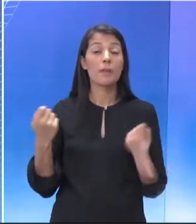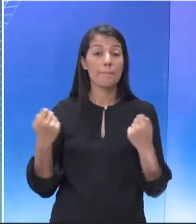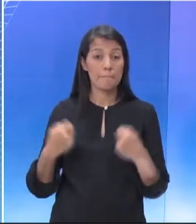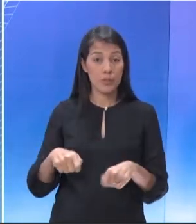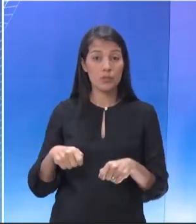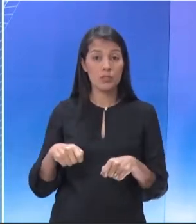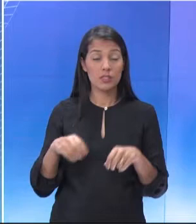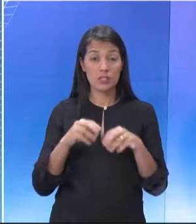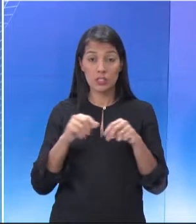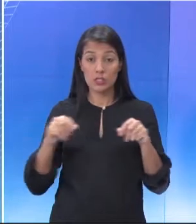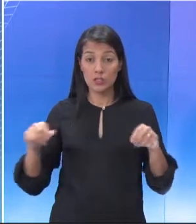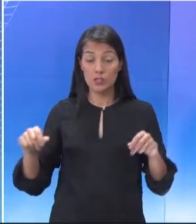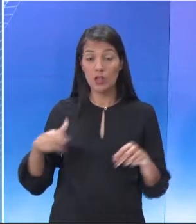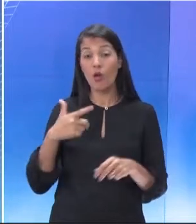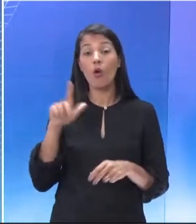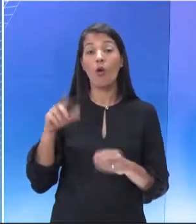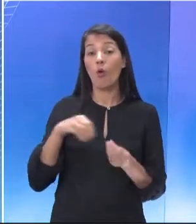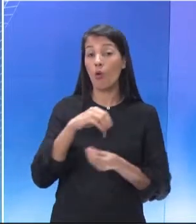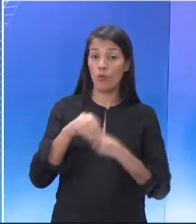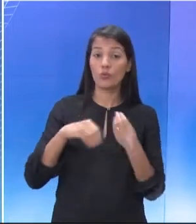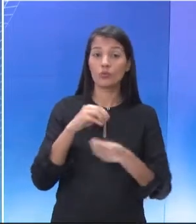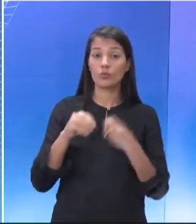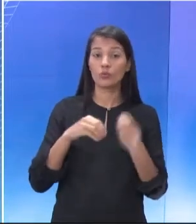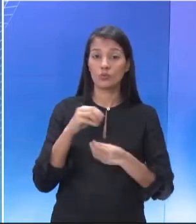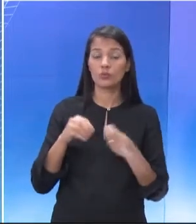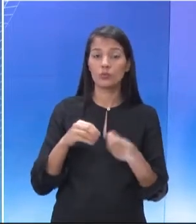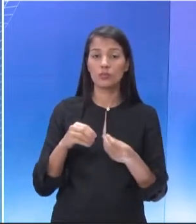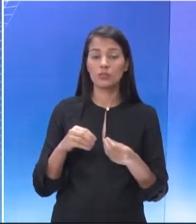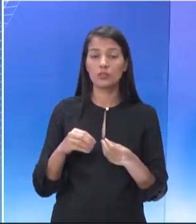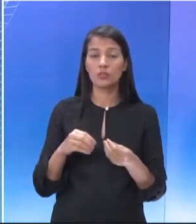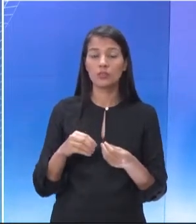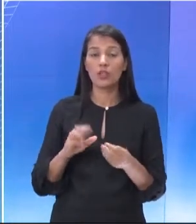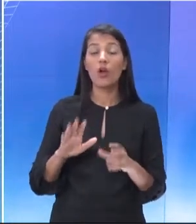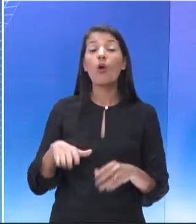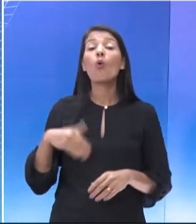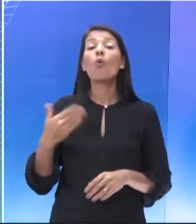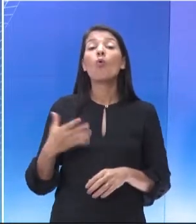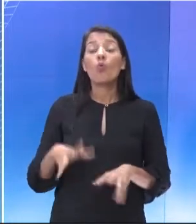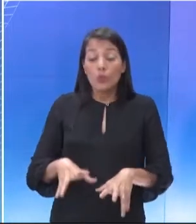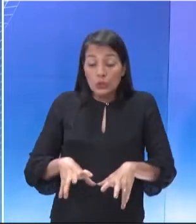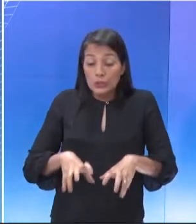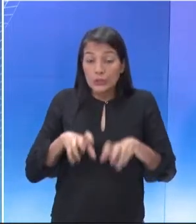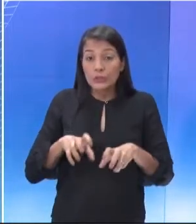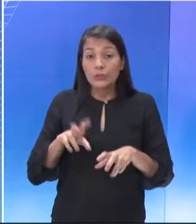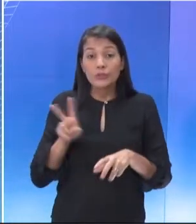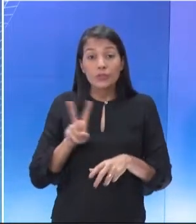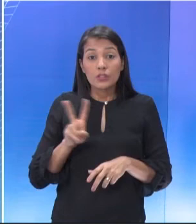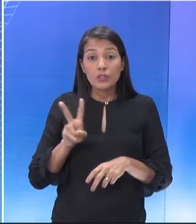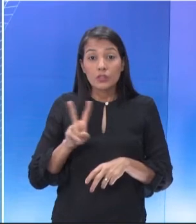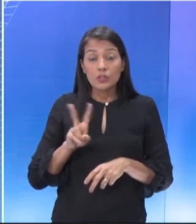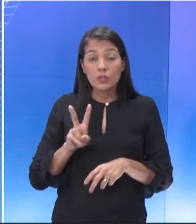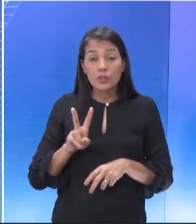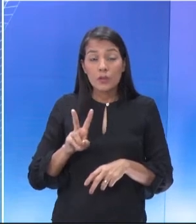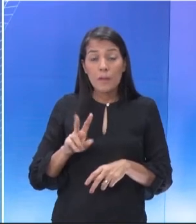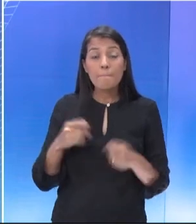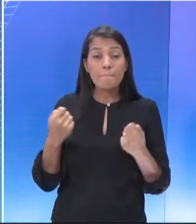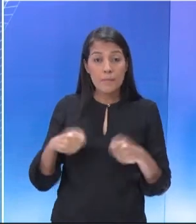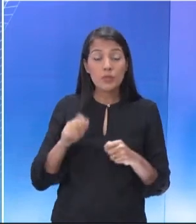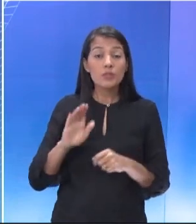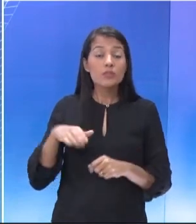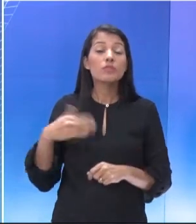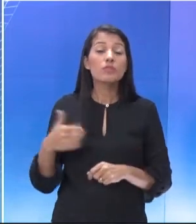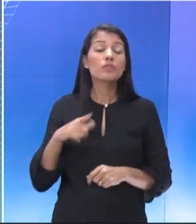dessas vitaminas, ela só acontece quando você tem lipídios participando da